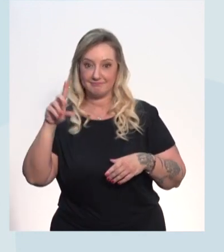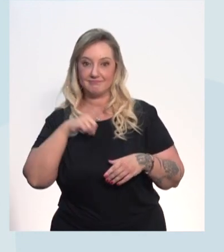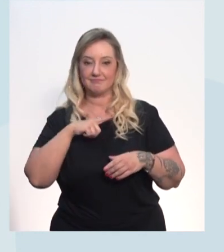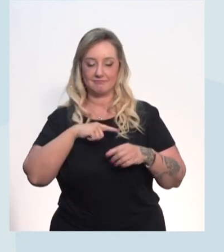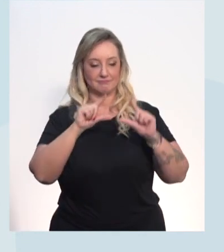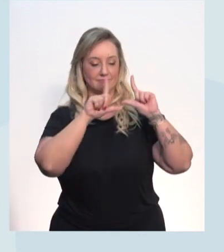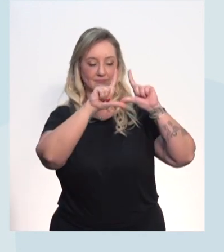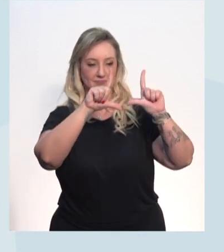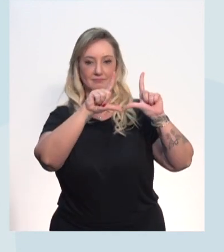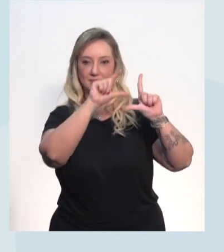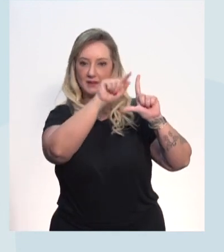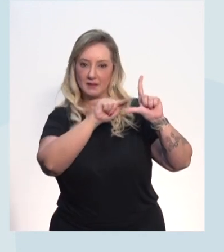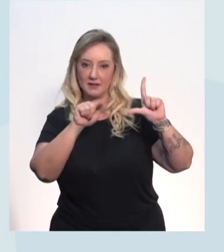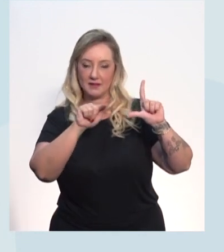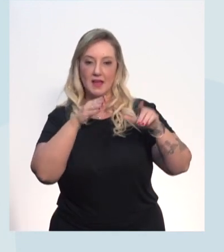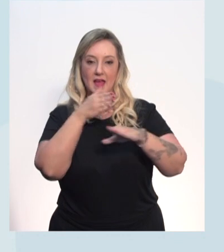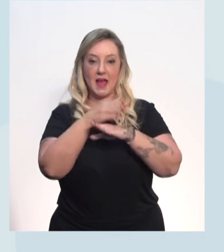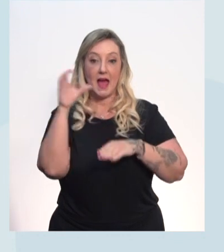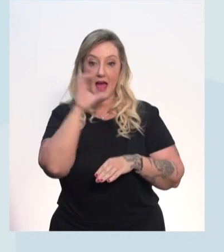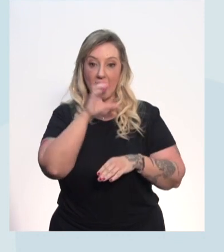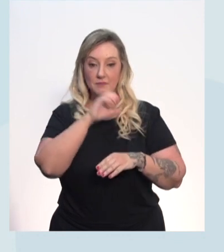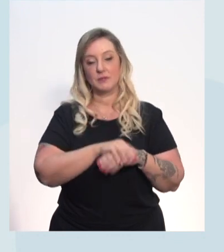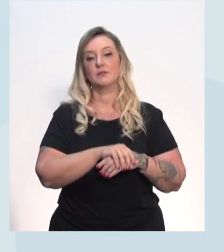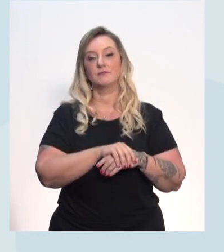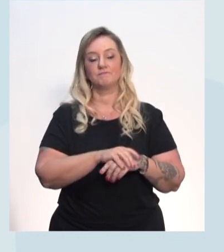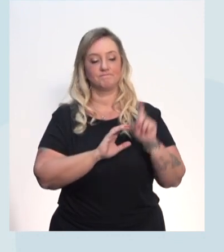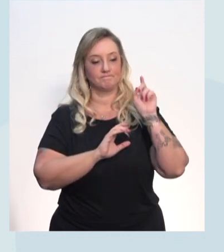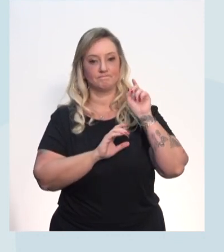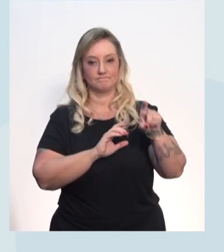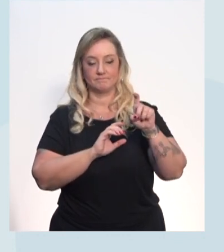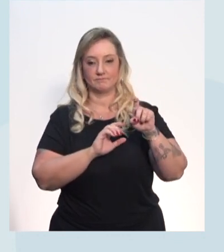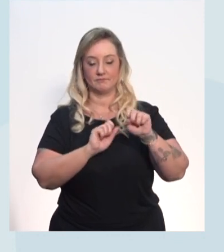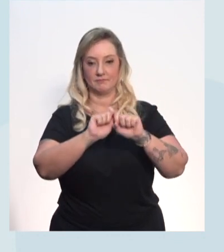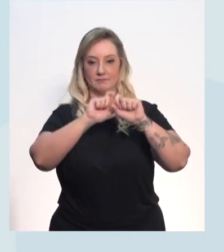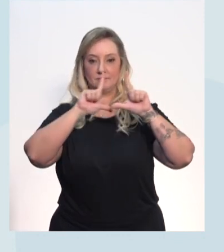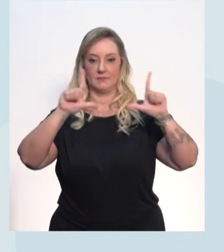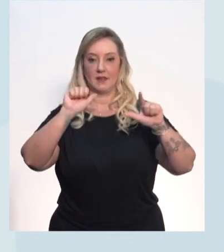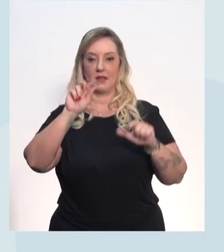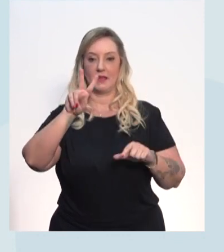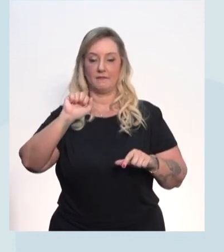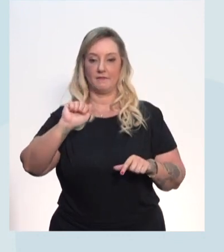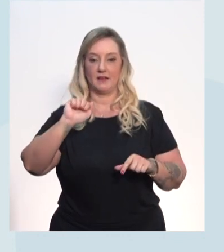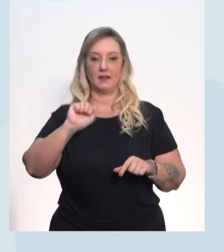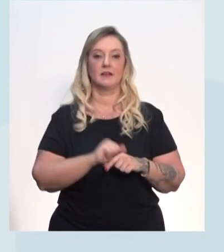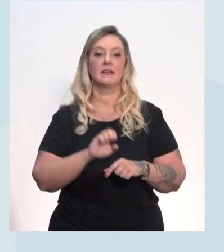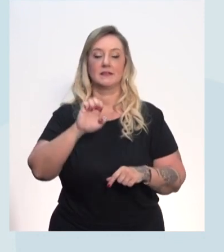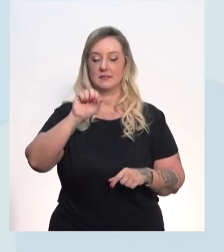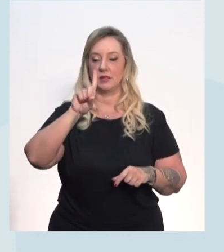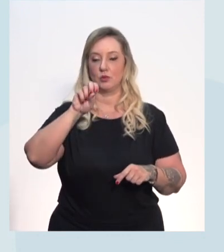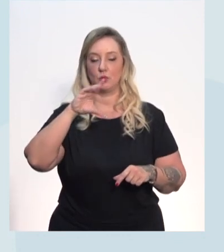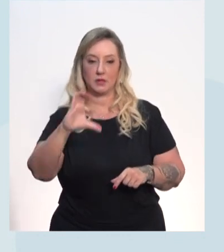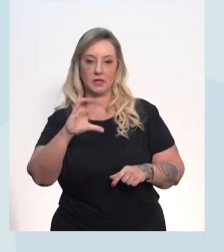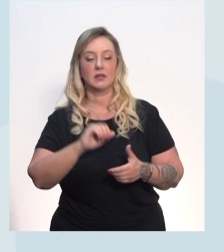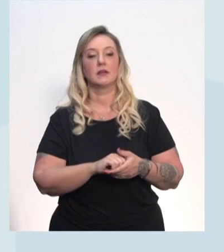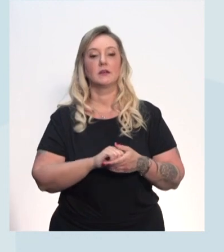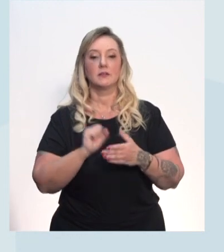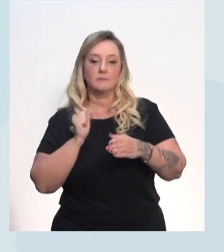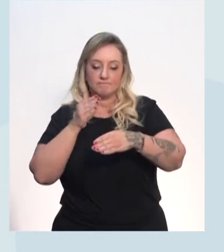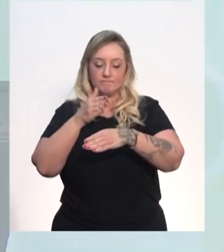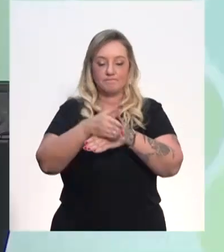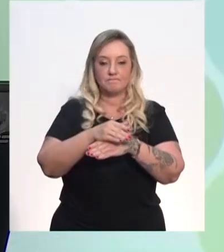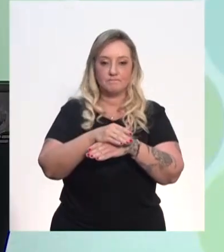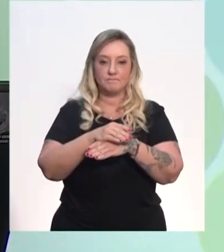nosso AVEFAP, tá? O ambiente virtual da EFAP é o ambiente que vocês estão acostumados a fazer os nossos cursos.